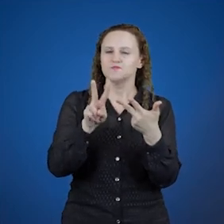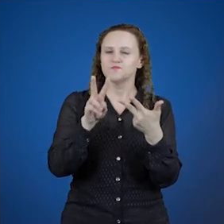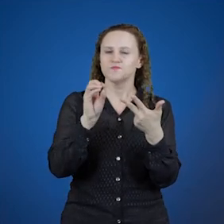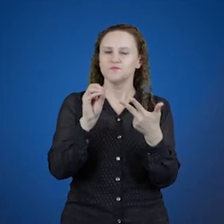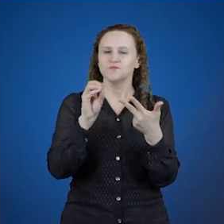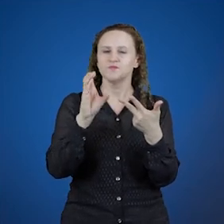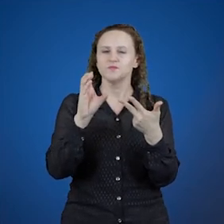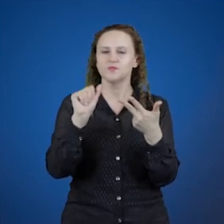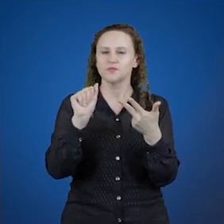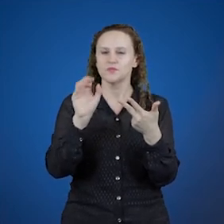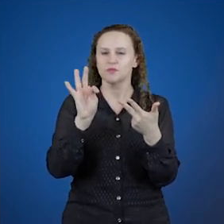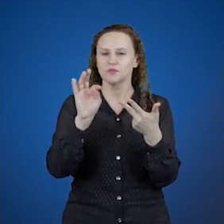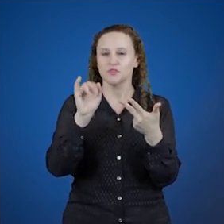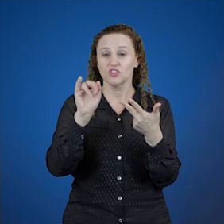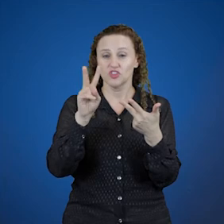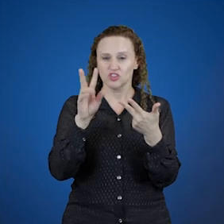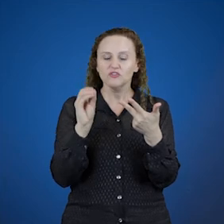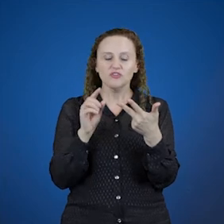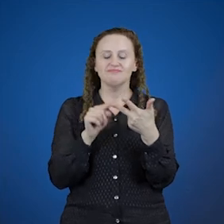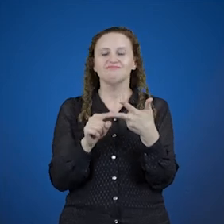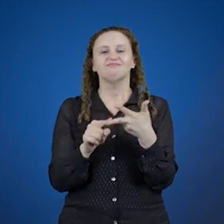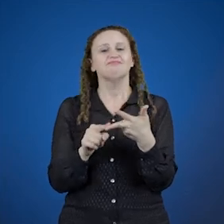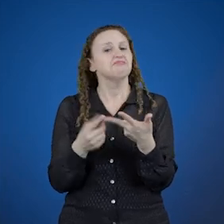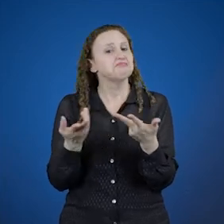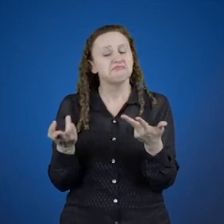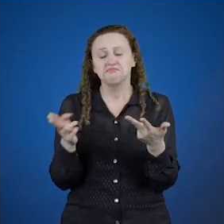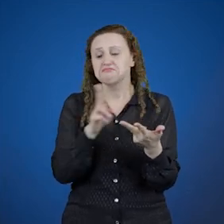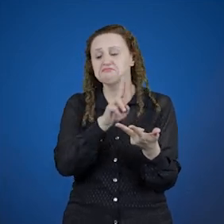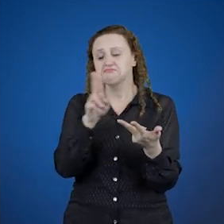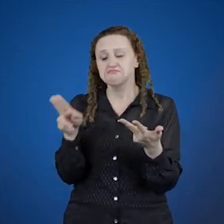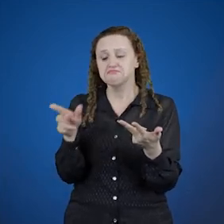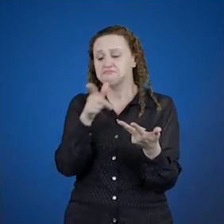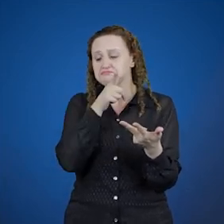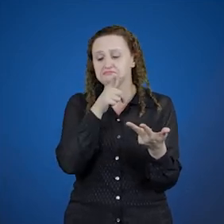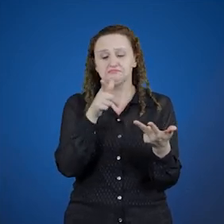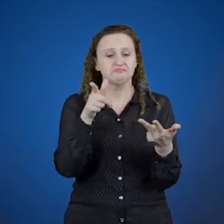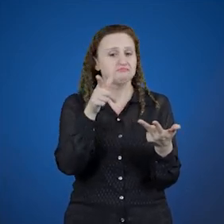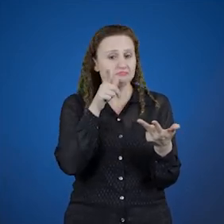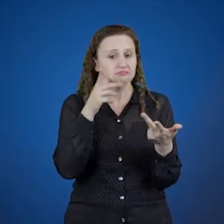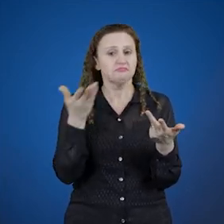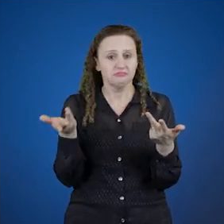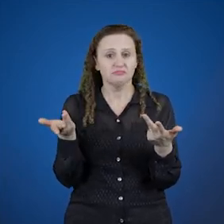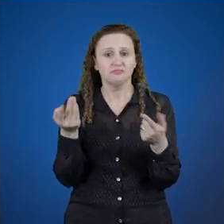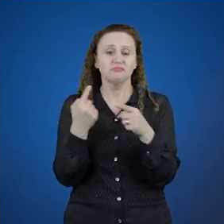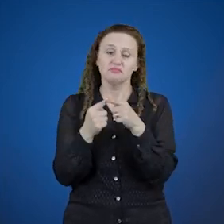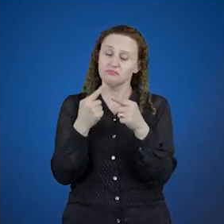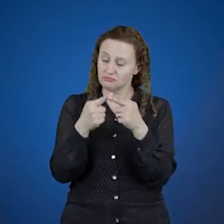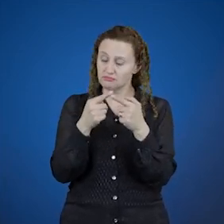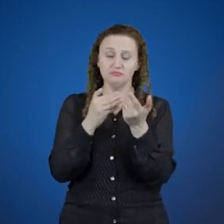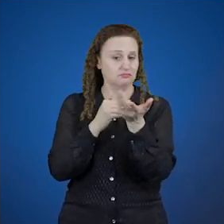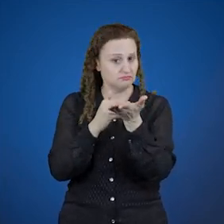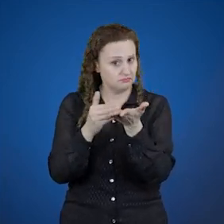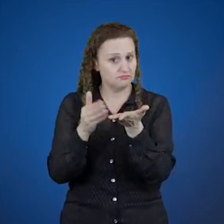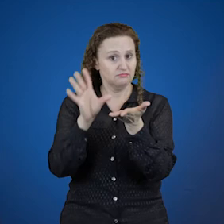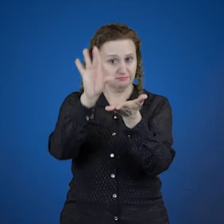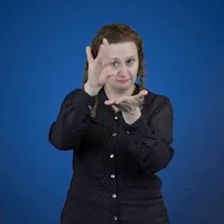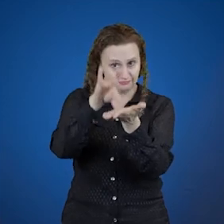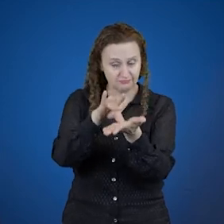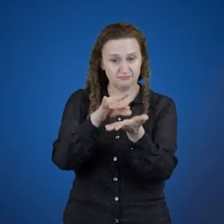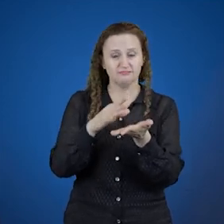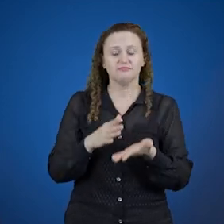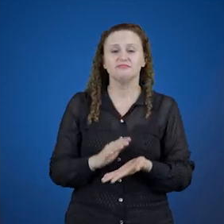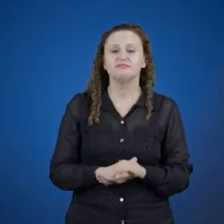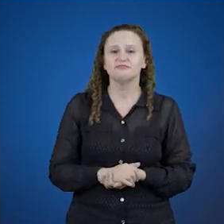vocativo se chama em latim vocativo mesmo por conta até da origem